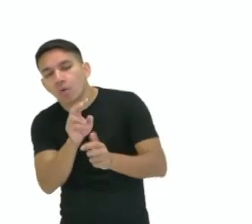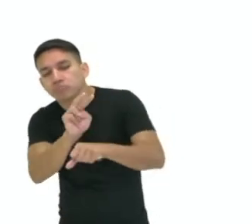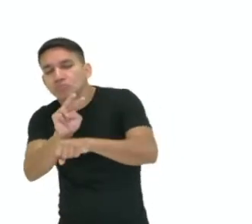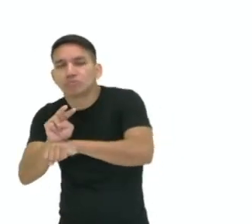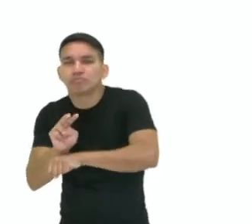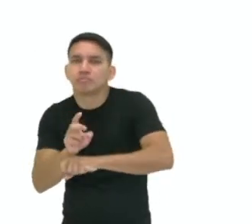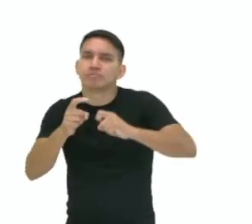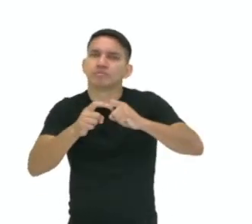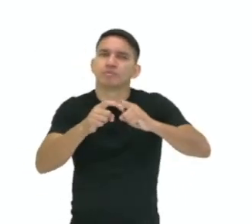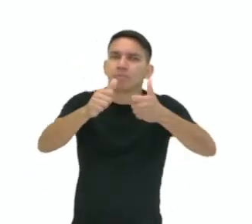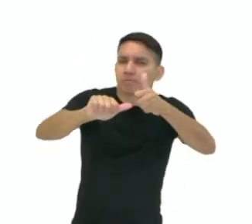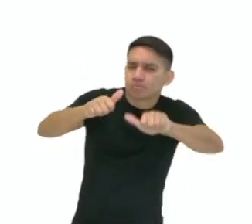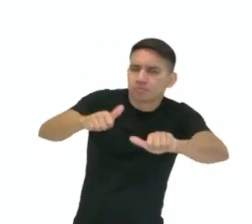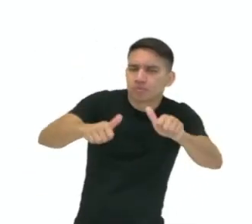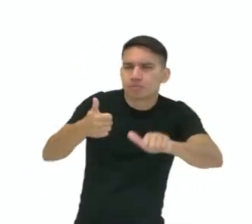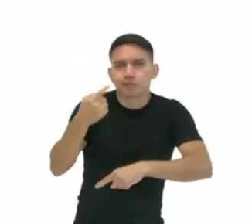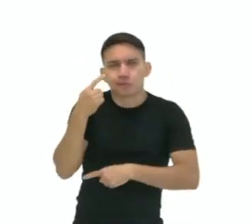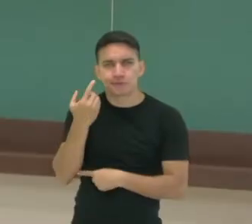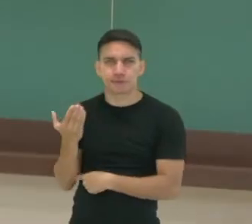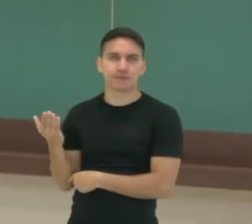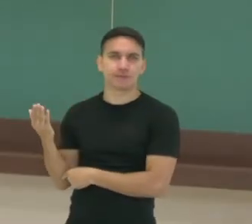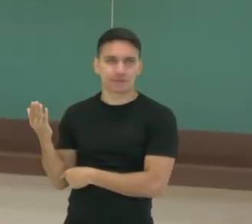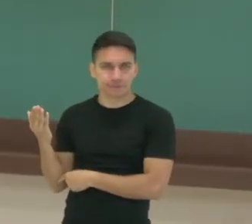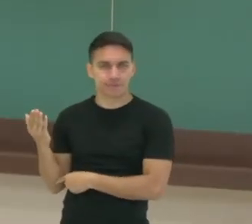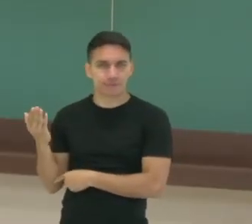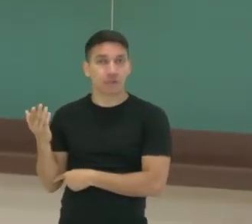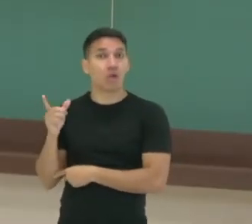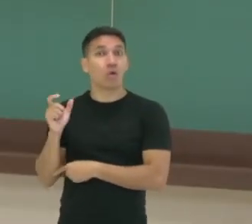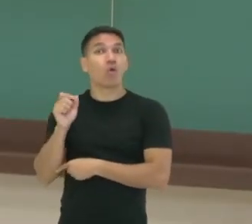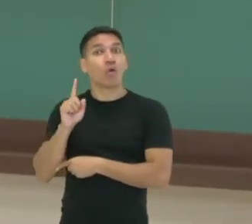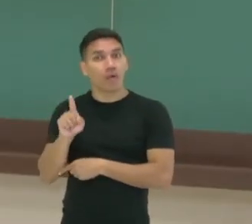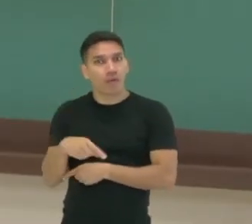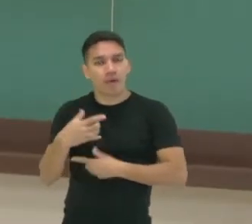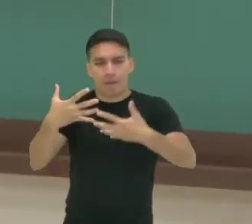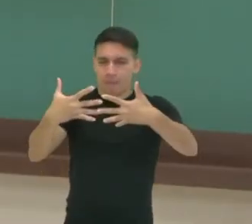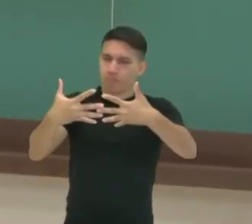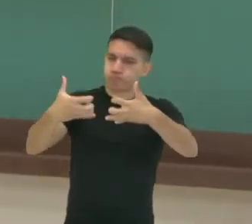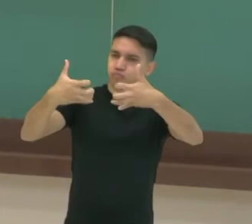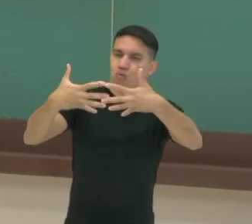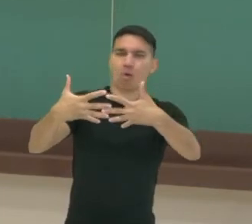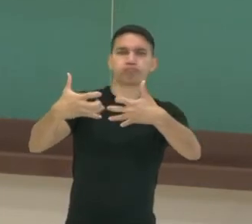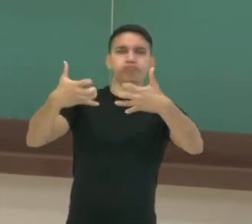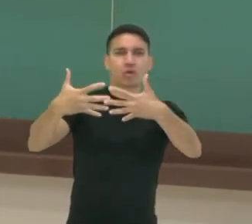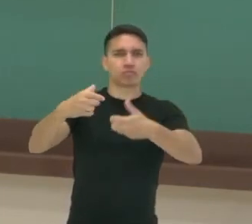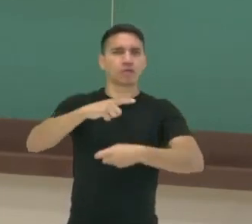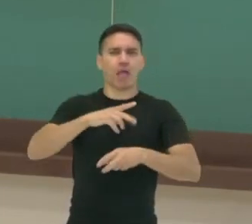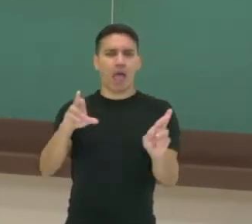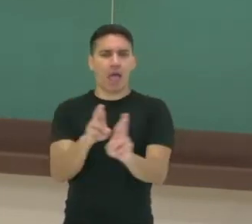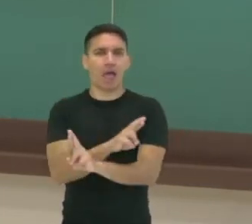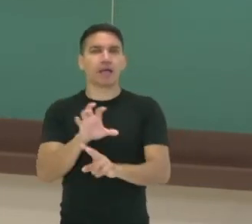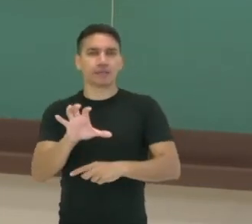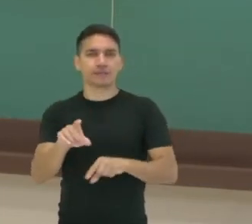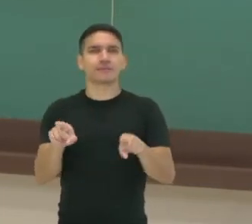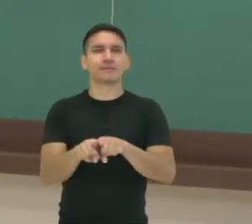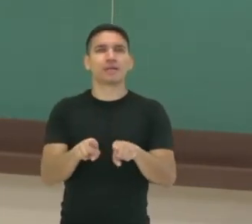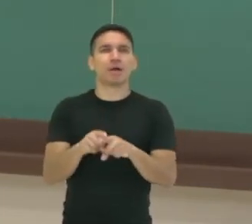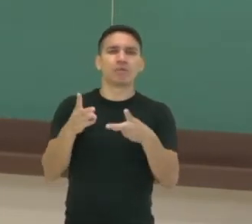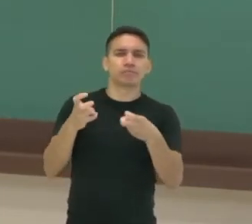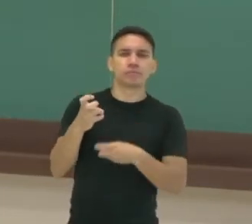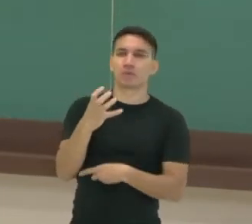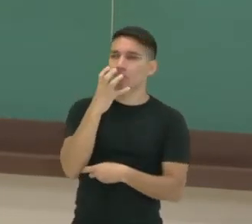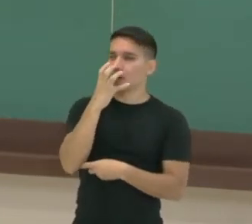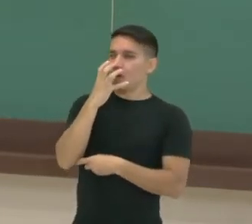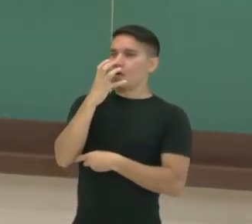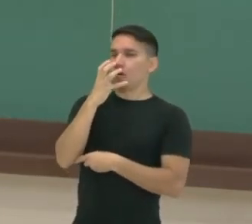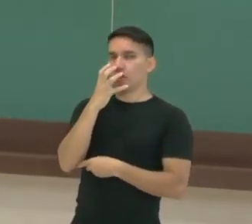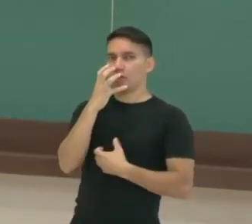um trabalho com essa criança. Como nós temos o músculo associado a isso, nós percebemos um respirador, porque nós temos